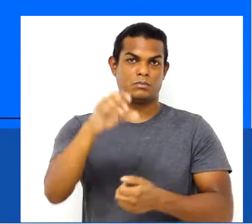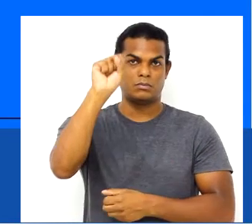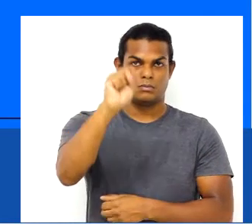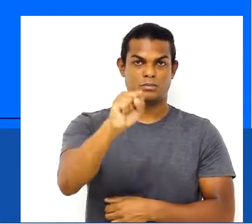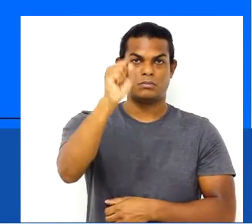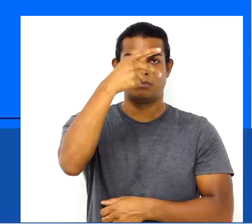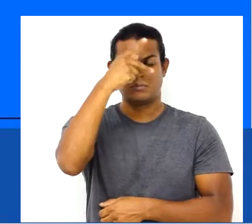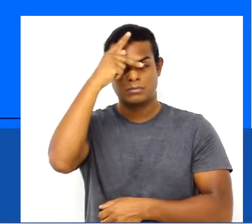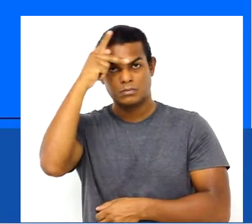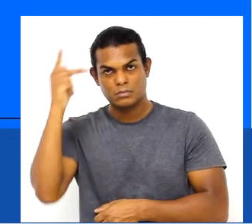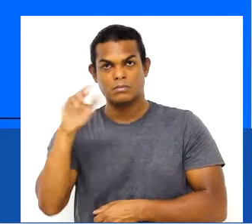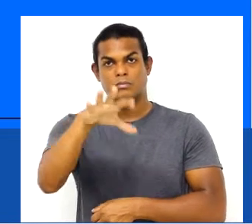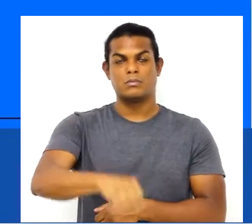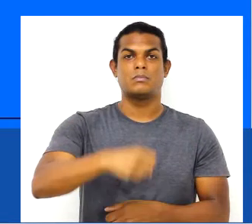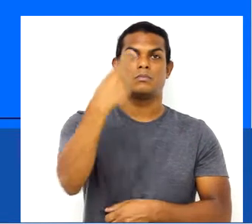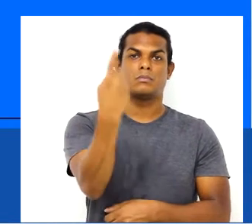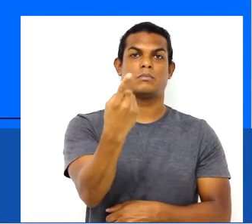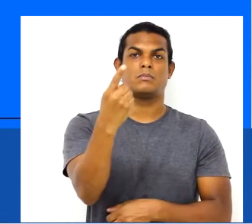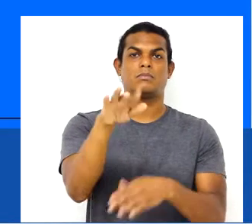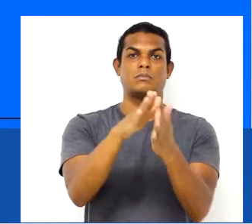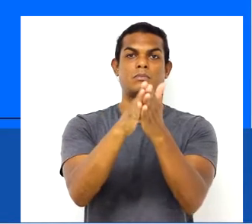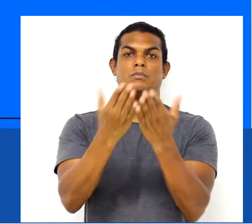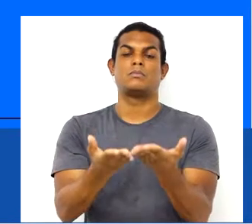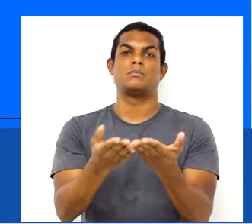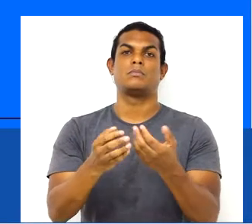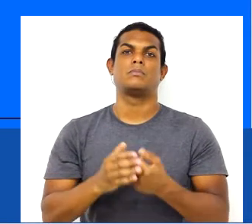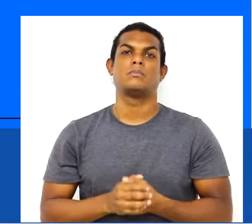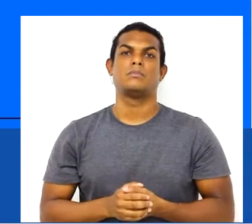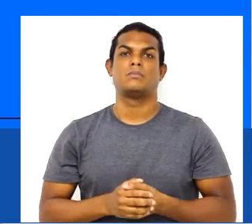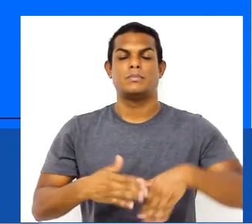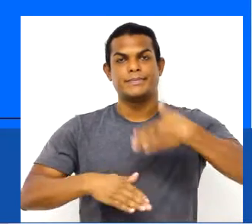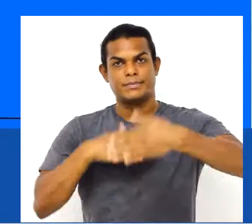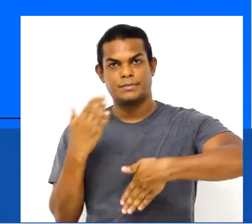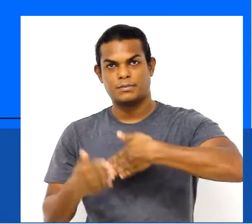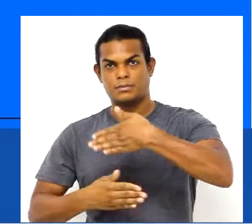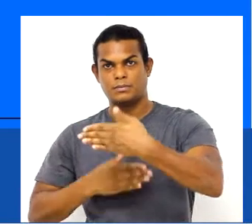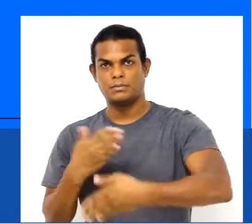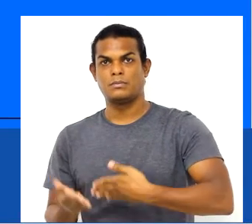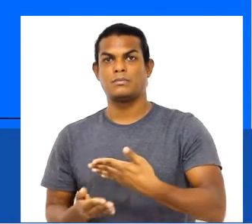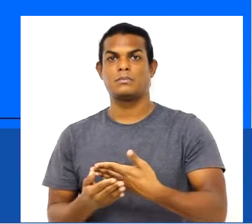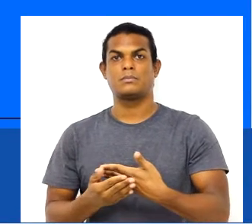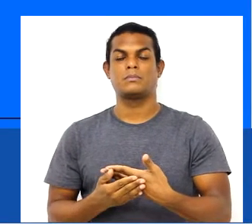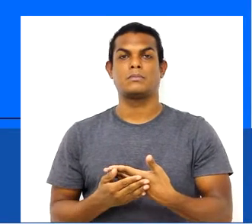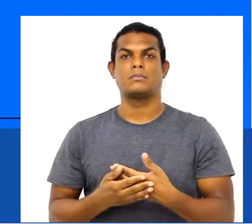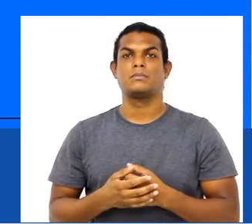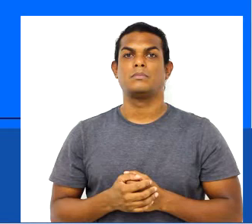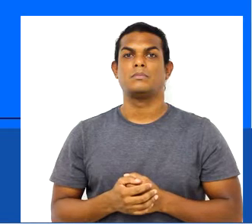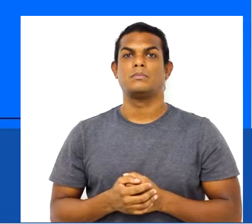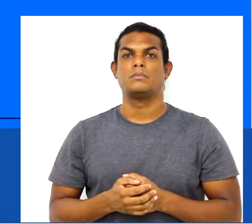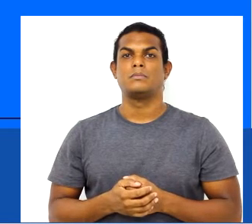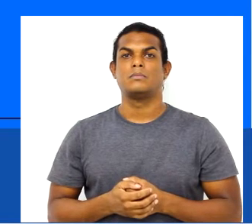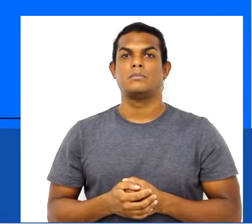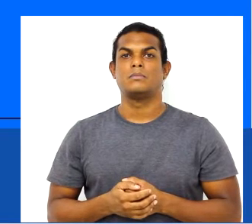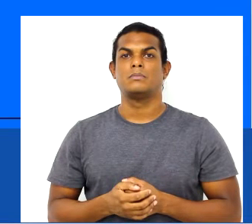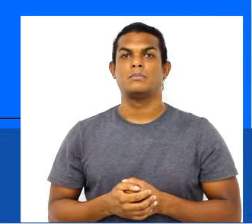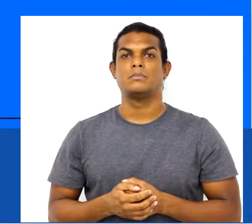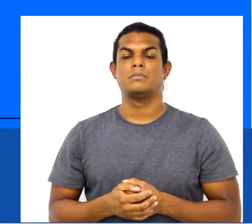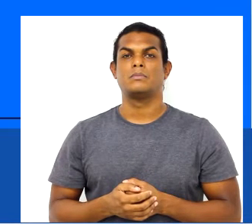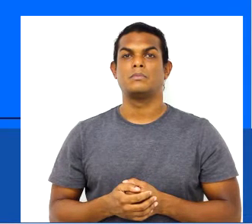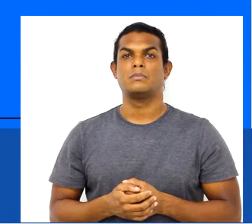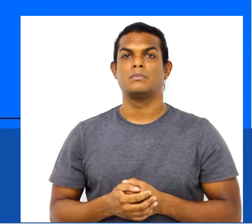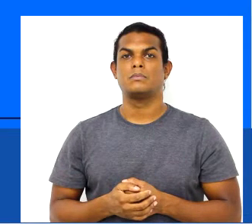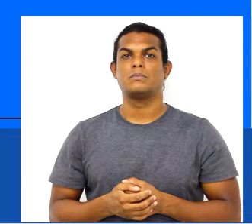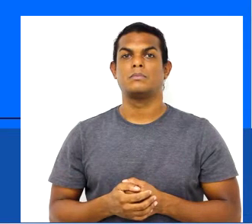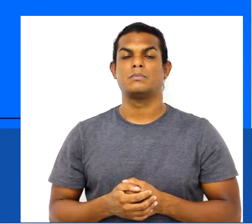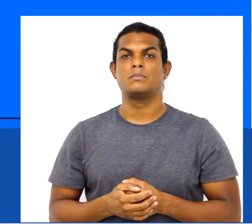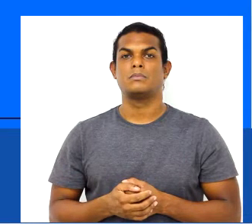pessoas retiraram um livro. Dando continuidade, a maior quantidade depois de 1, a